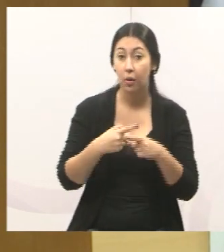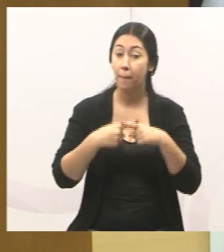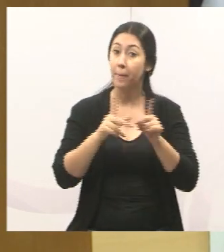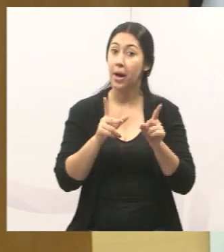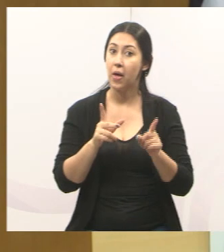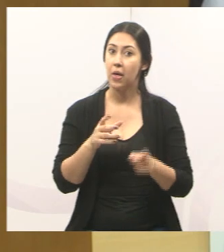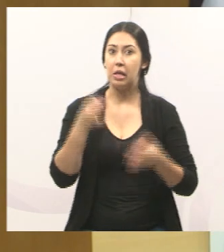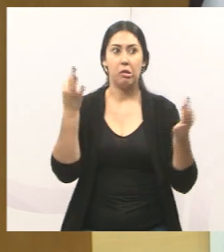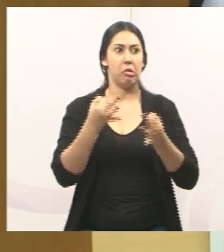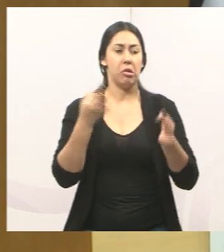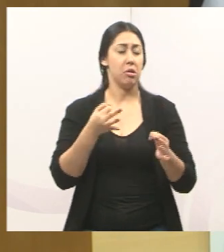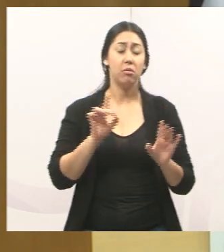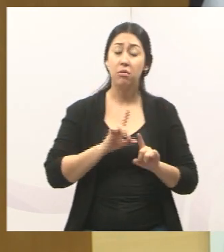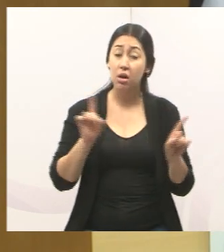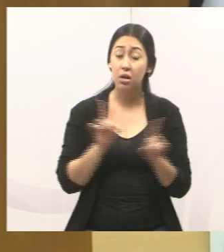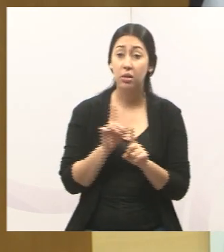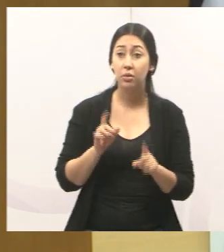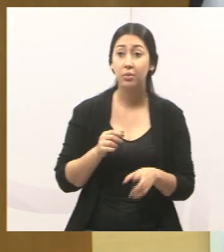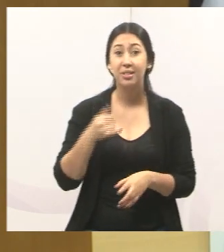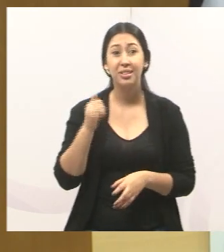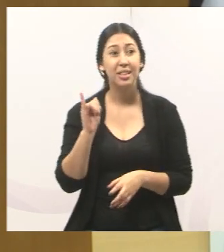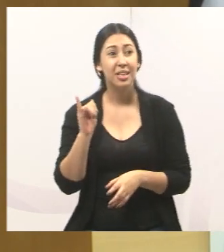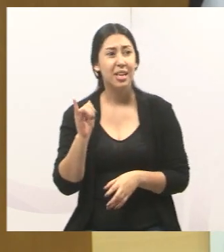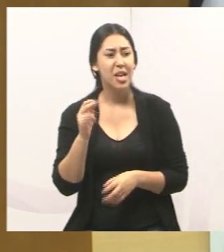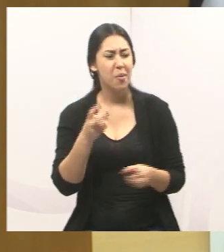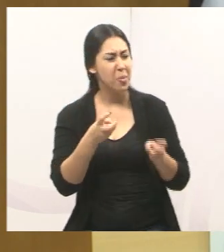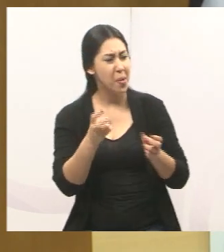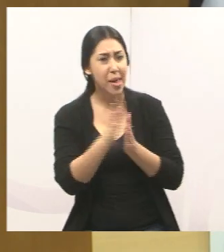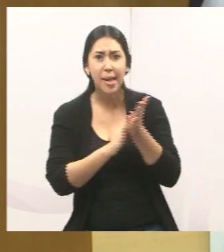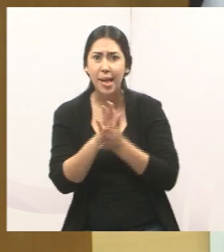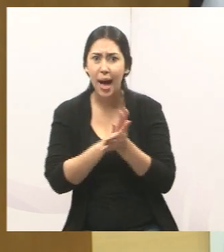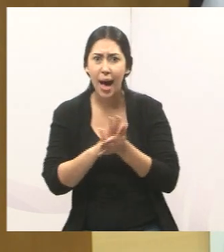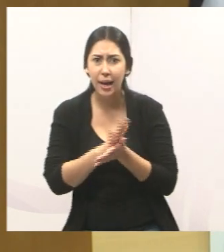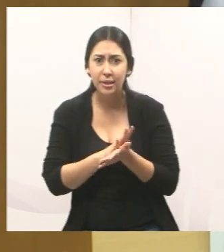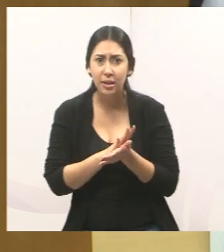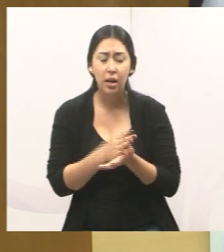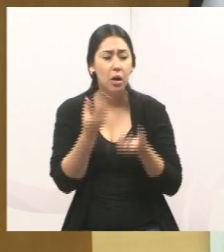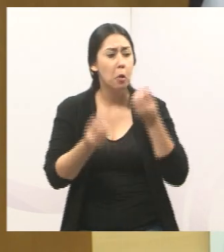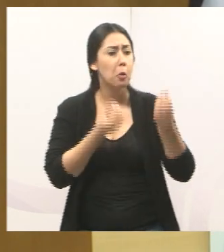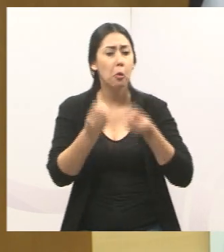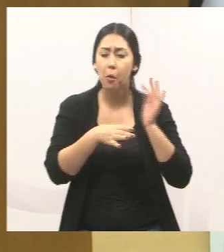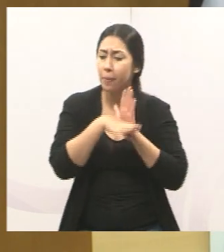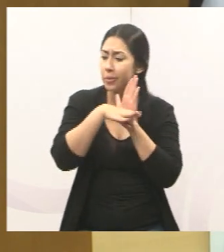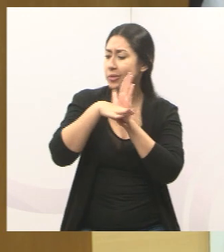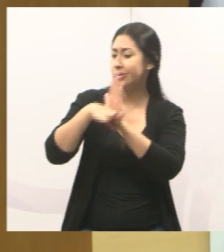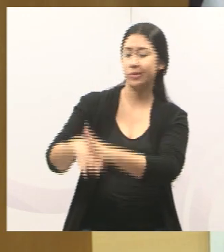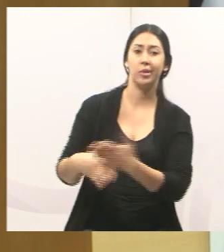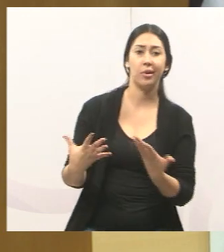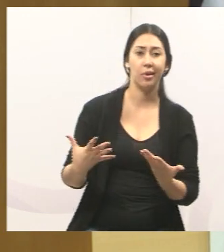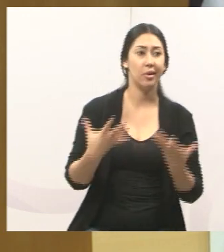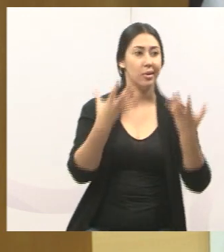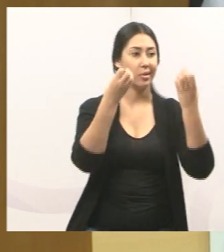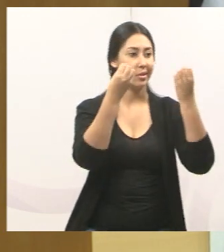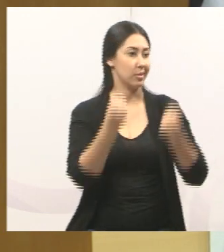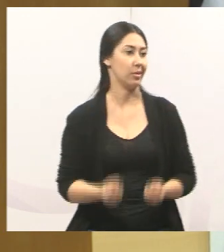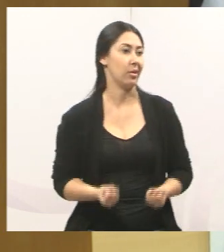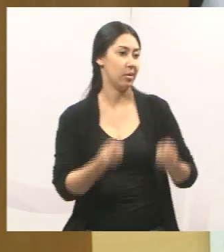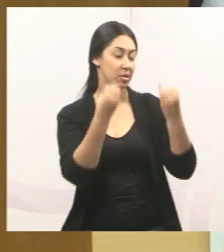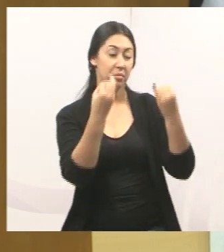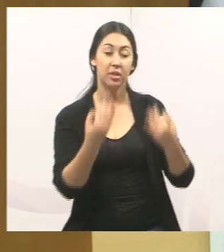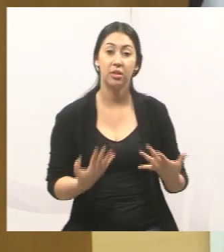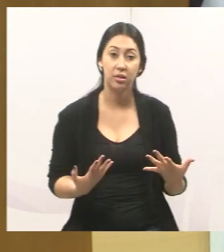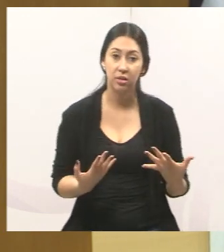ideal. Então, se não foi observado sequer o mínimo aceitável, não há como acolher as justificativas do interessado,